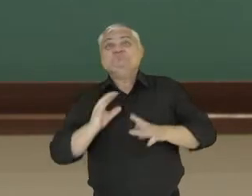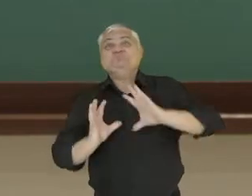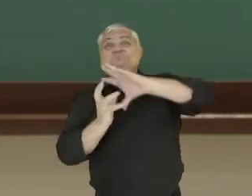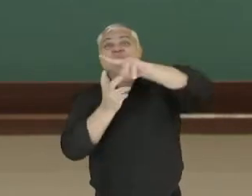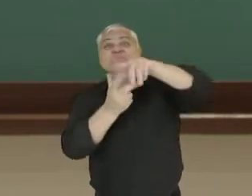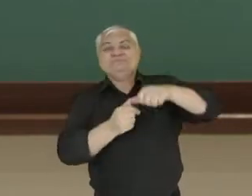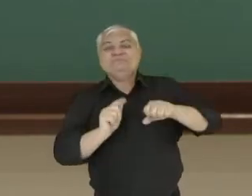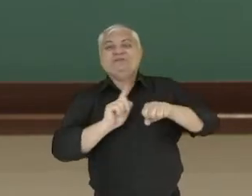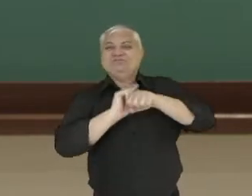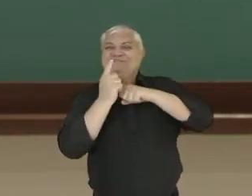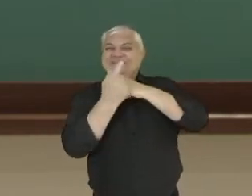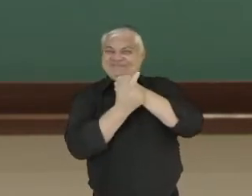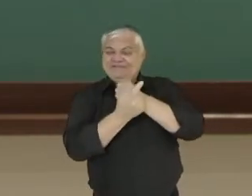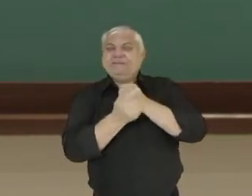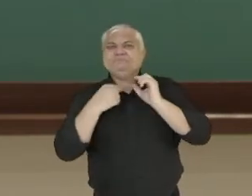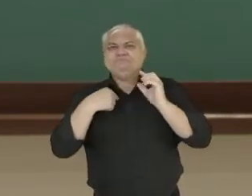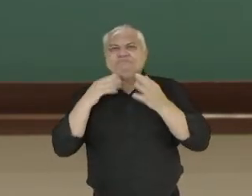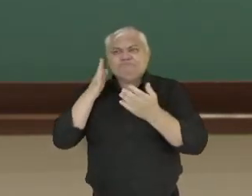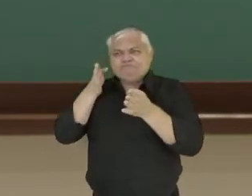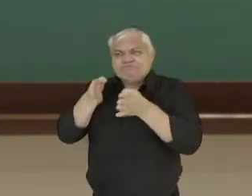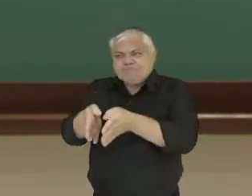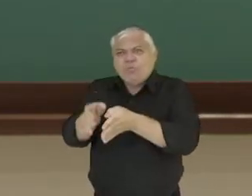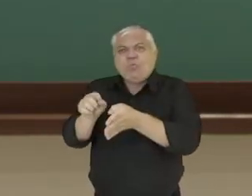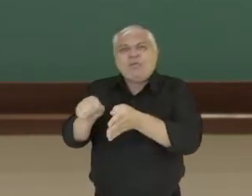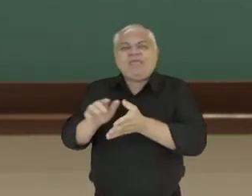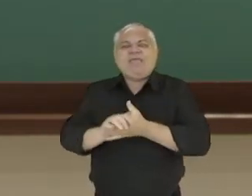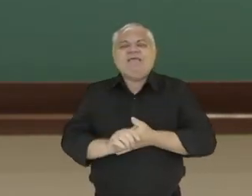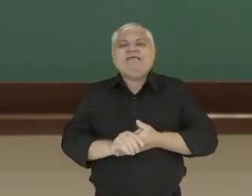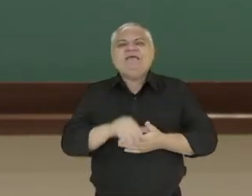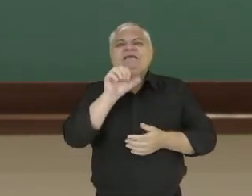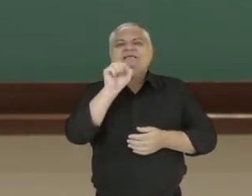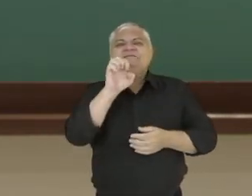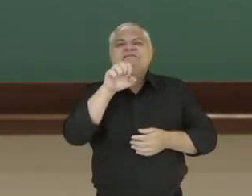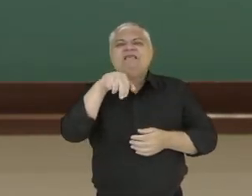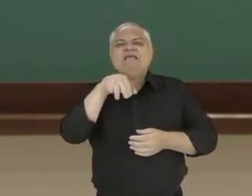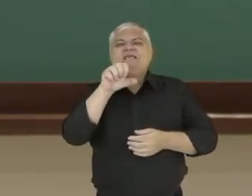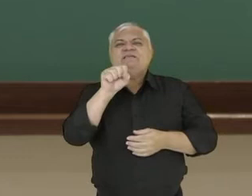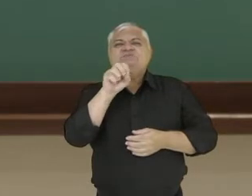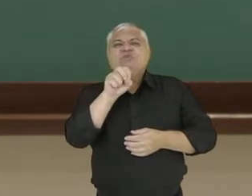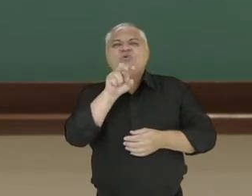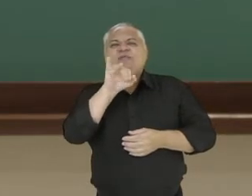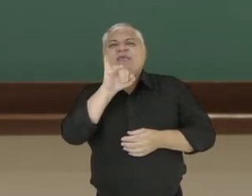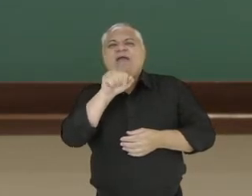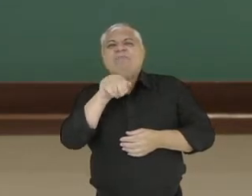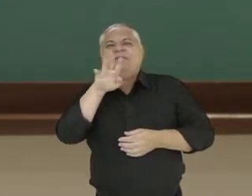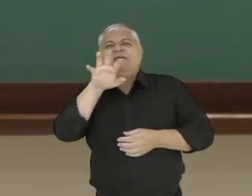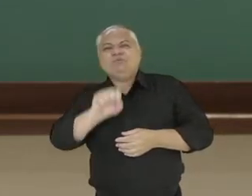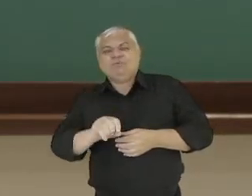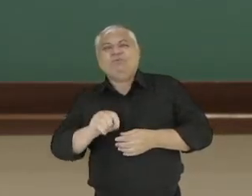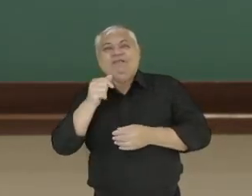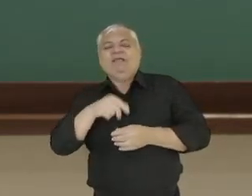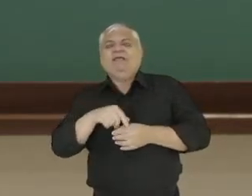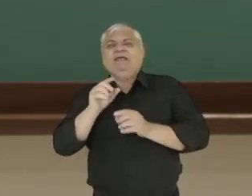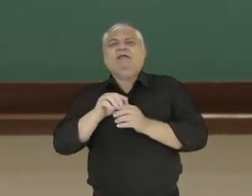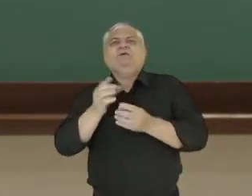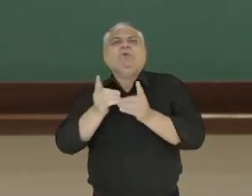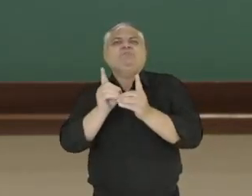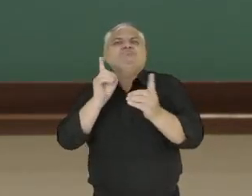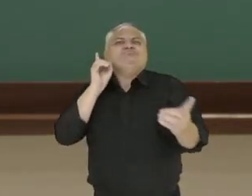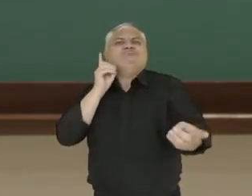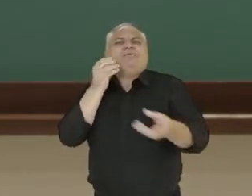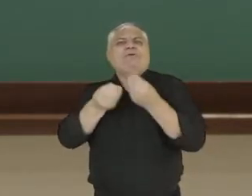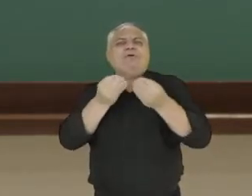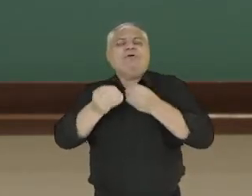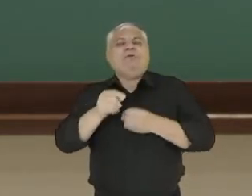E mais especificamente, nós vamos falar um pouquinho sobre sensoriamento remoto. E para tanto, eu já peço que você encontre um